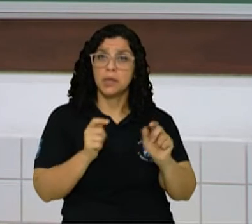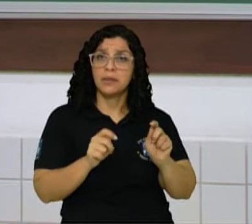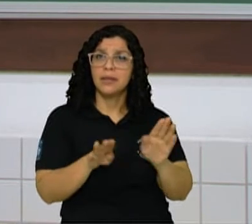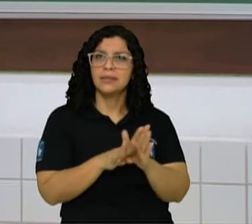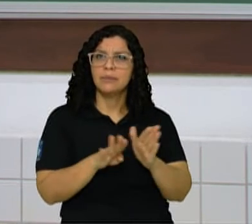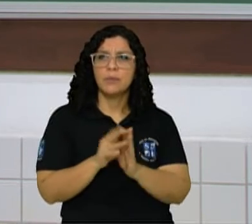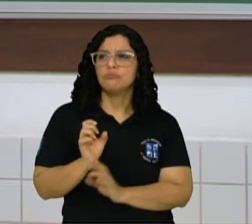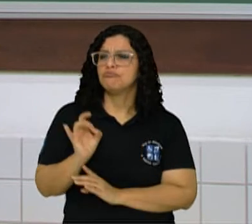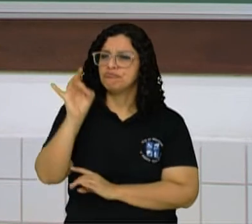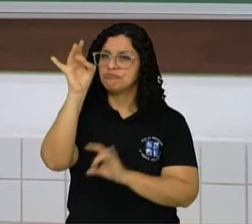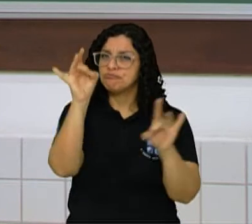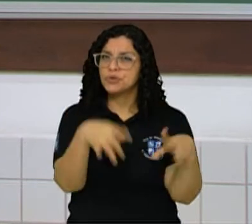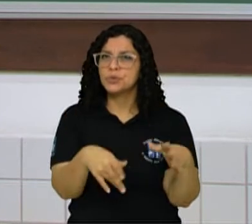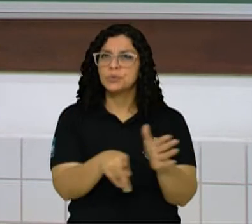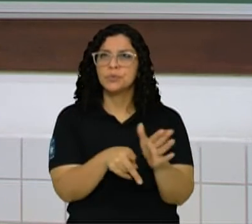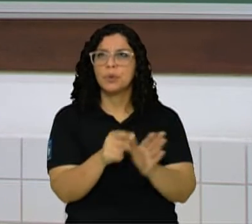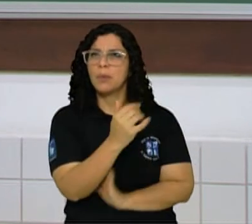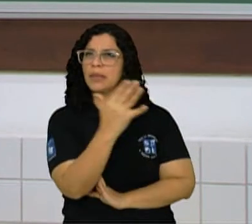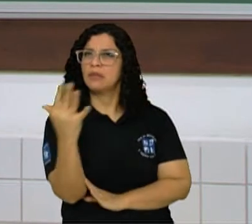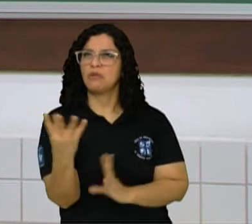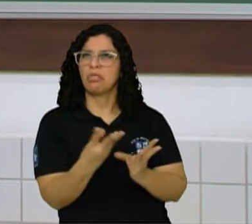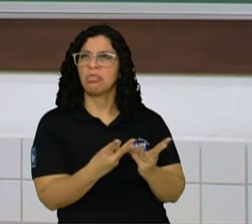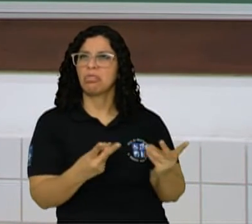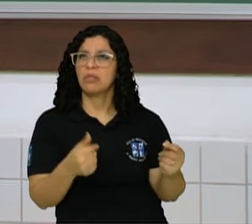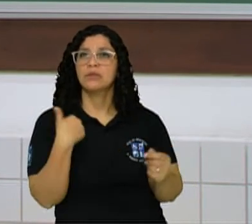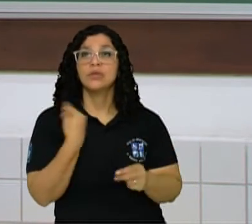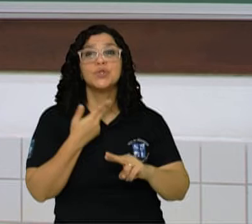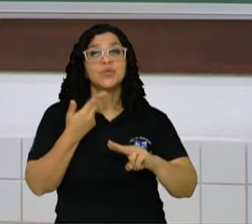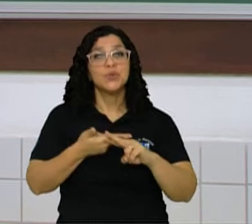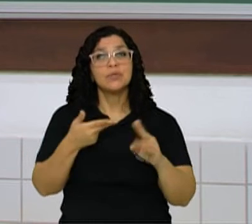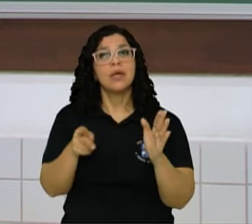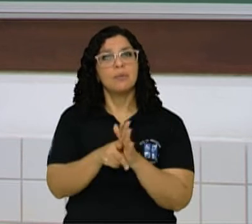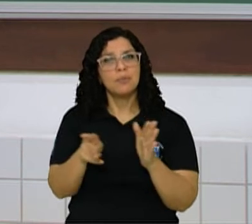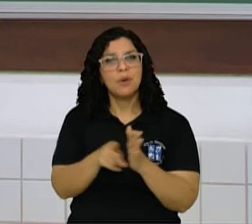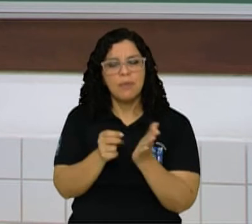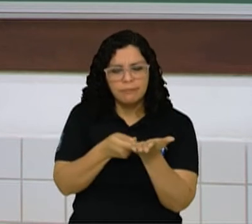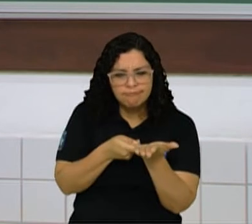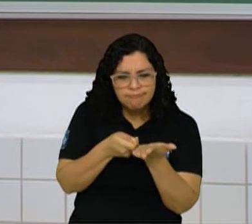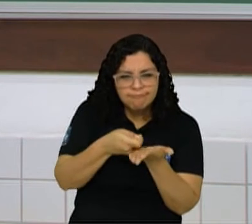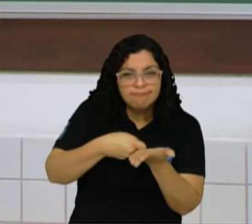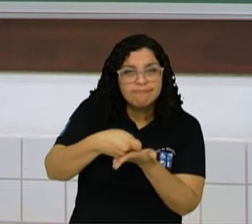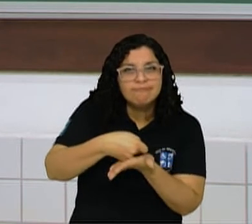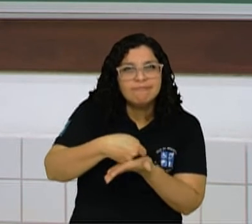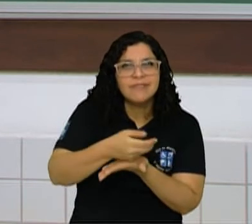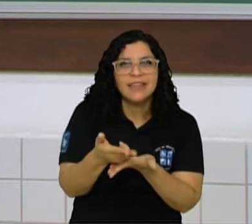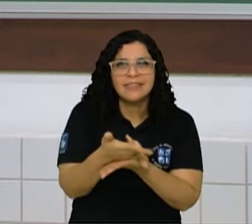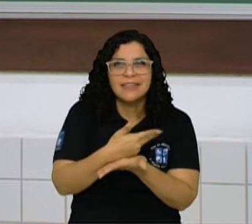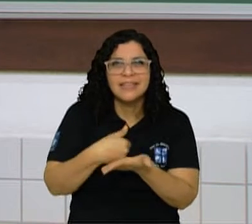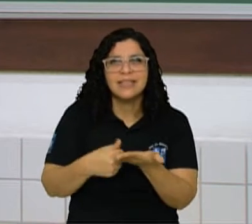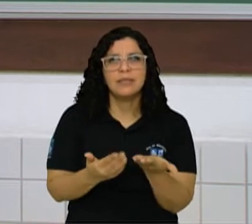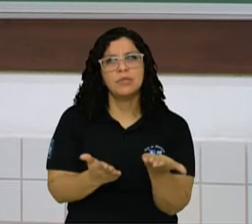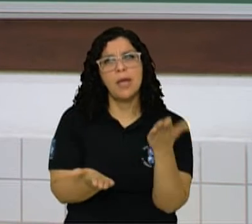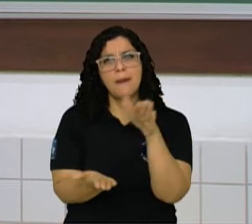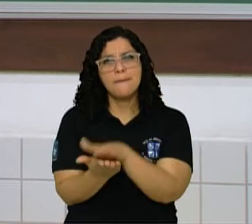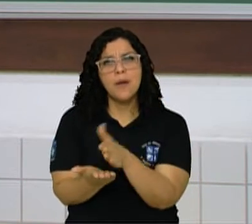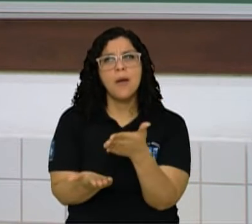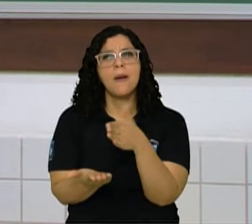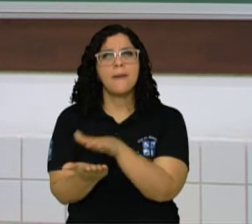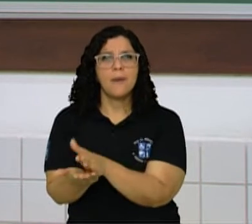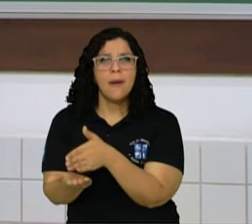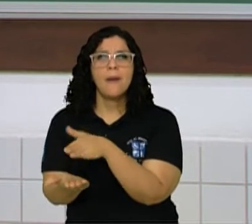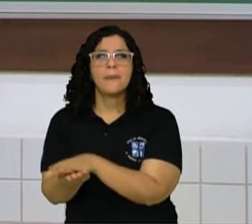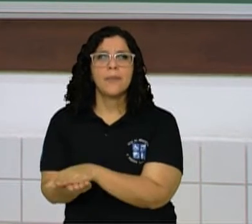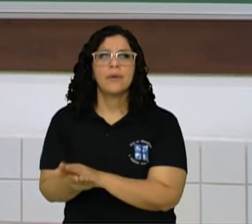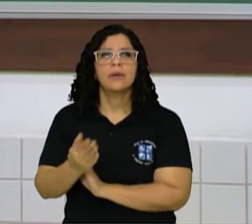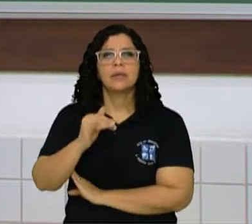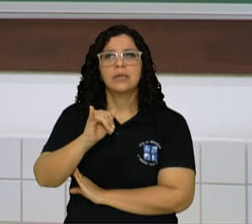ao invés de jogar ele na natureza para poluir, nós podemos usá-lo para fazer arte, tá? E ele é chamado